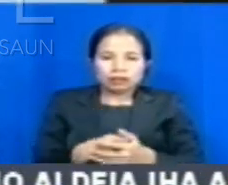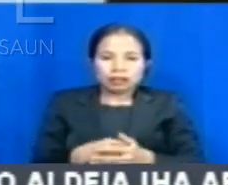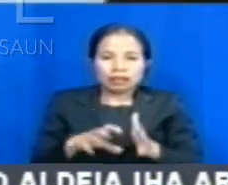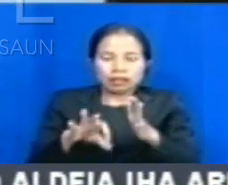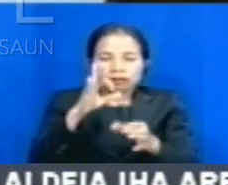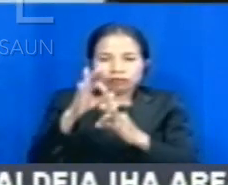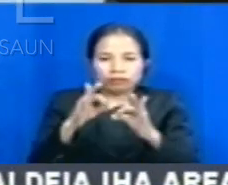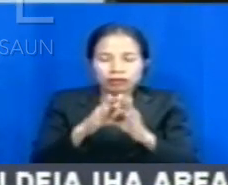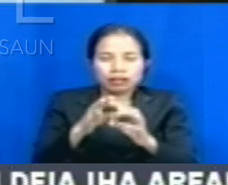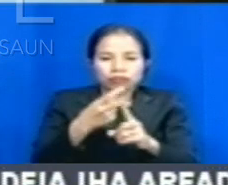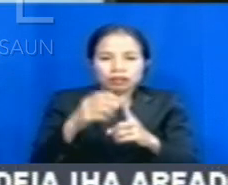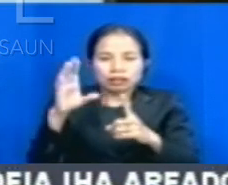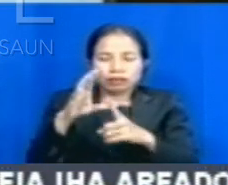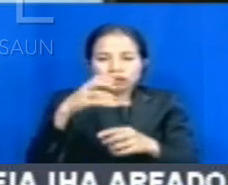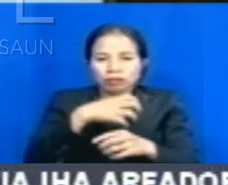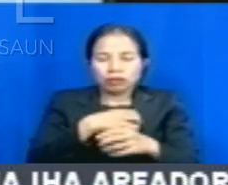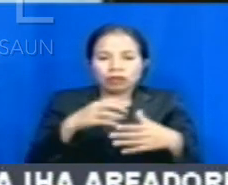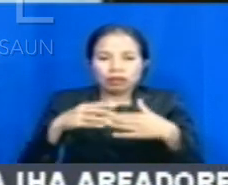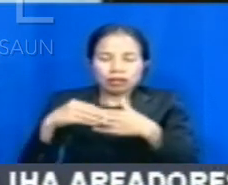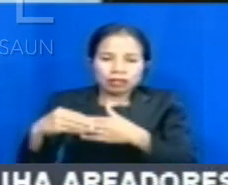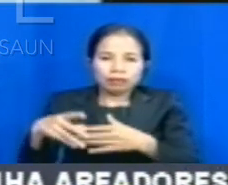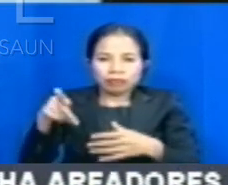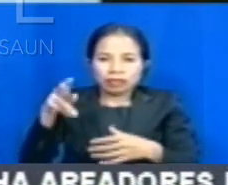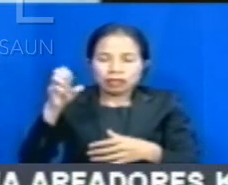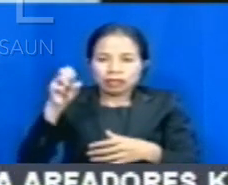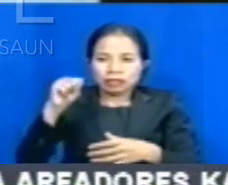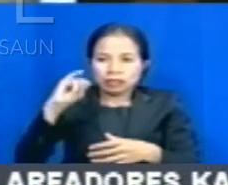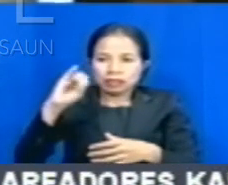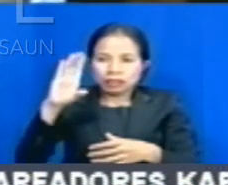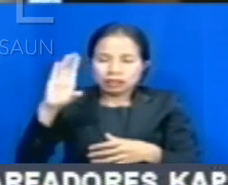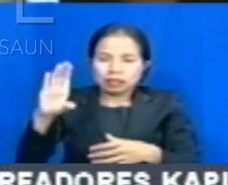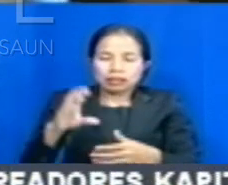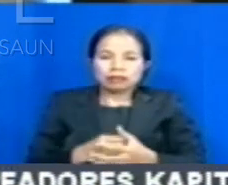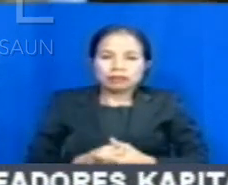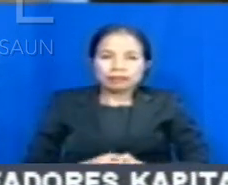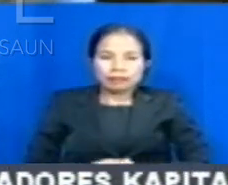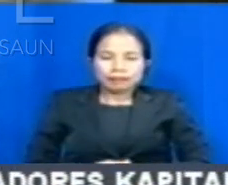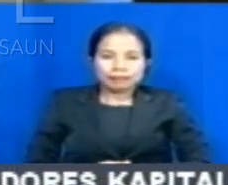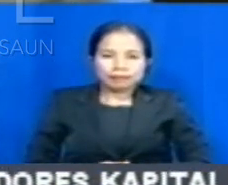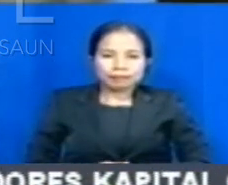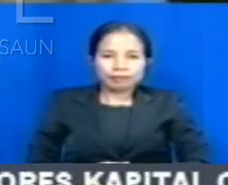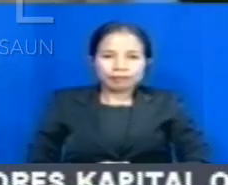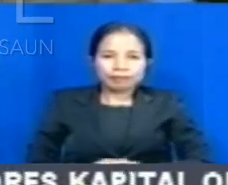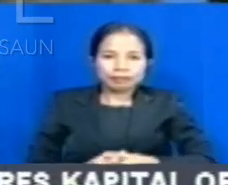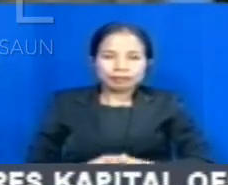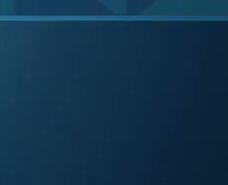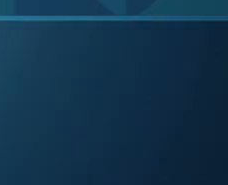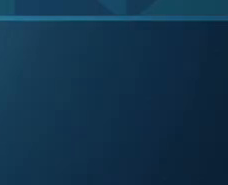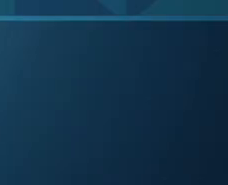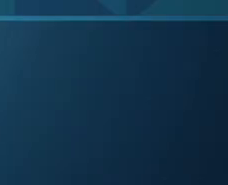retanfia Rússia comando-geral, onde lidera Fale PNC, Rússia município Aileu, Tomás Salanha, Tomé Fernandes,